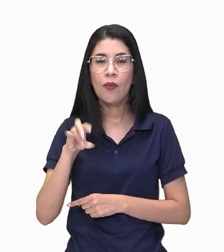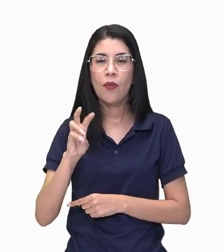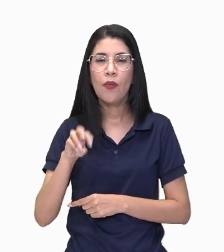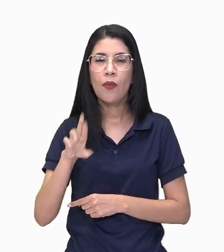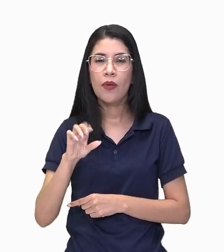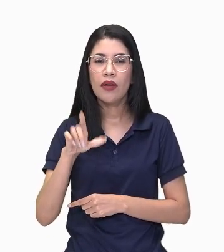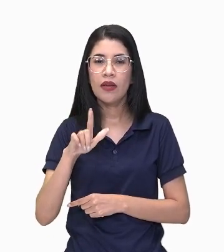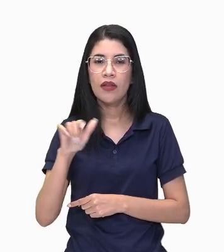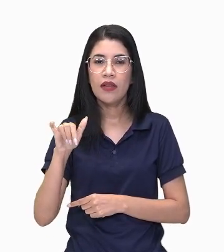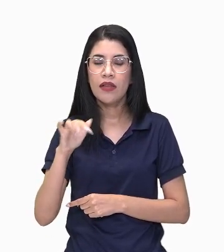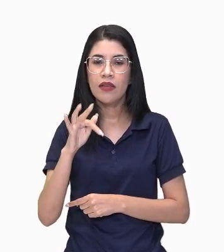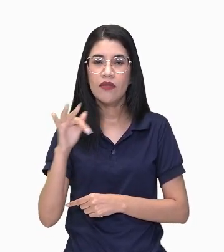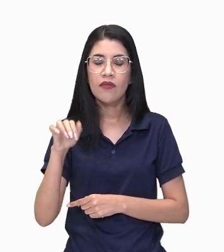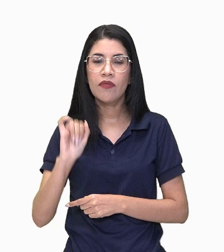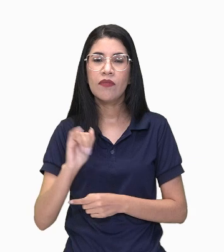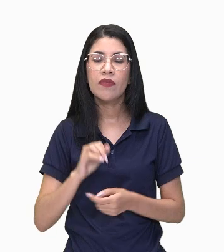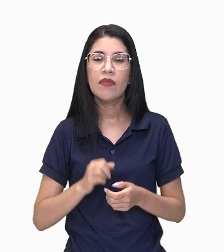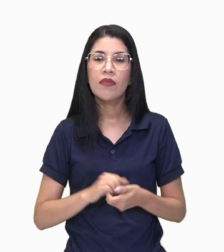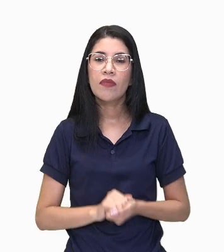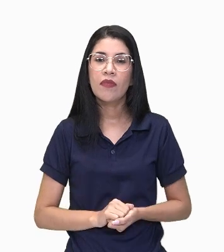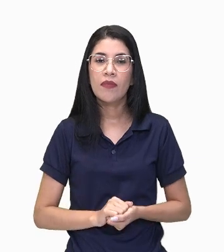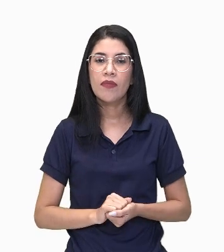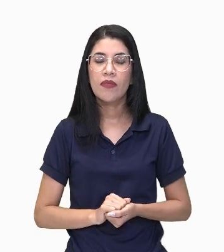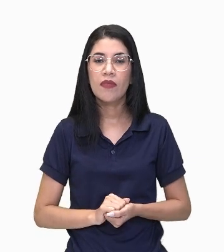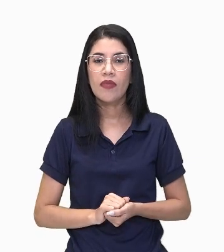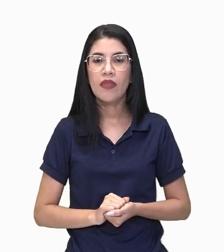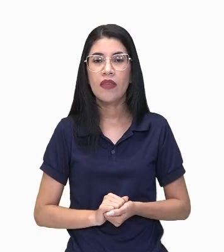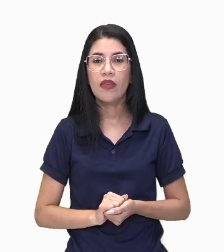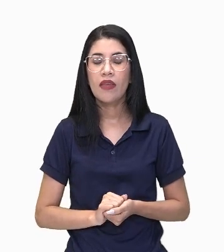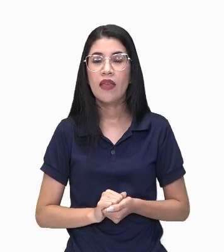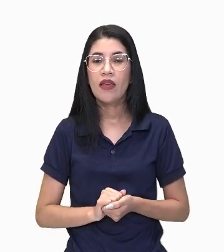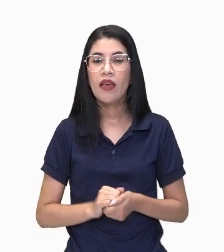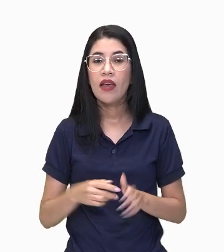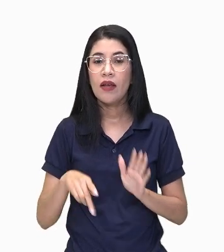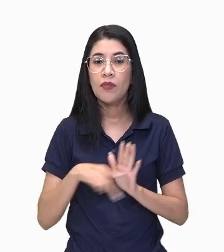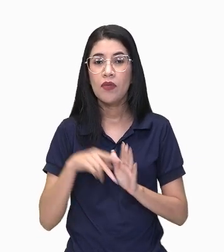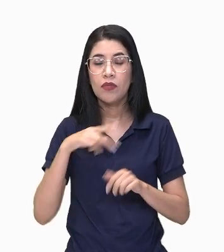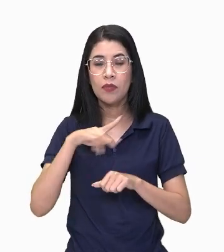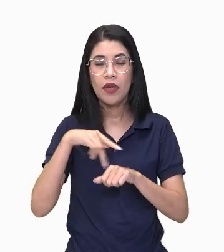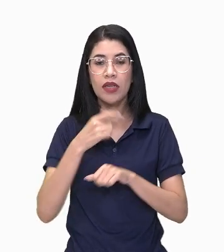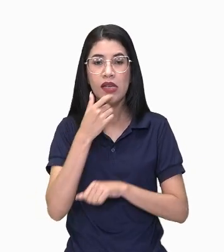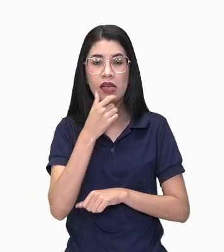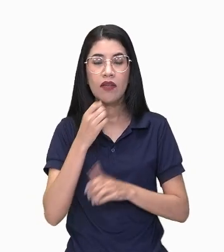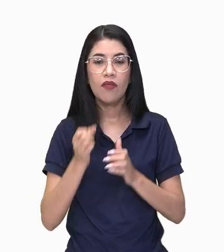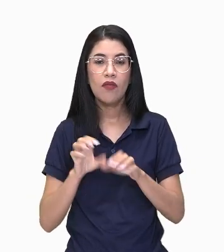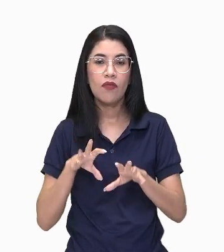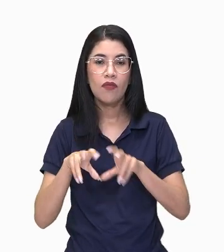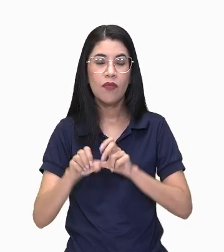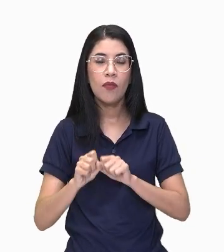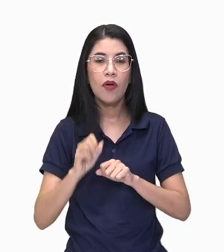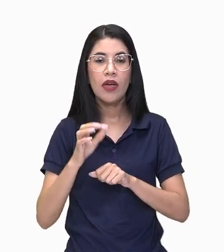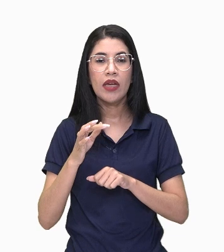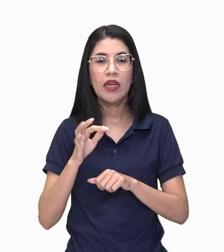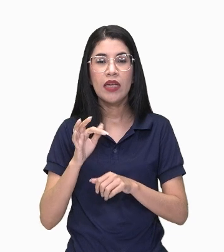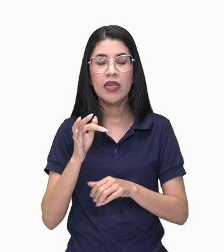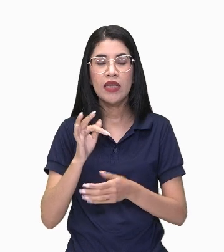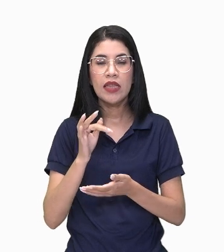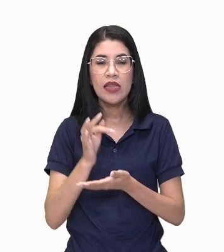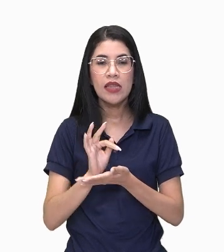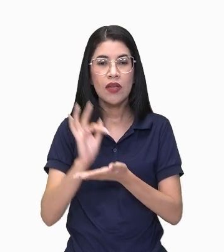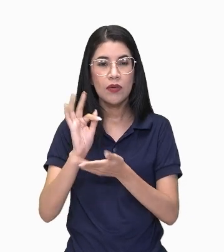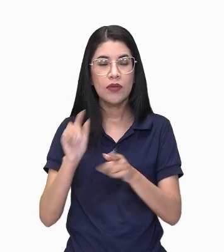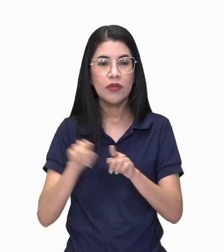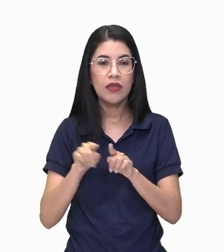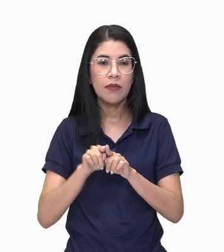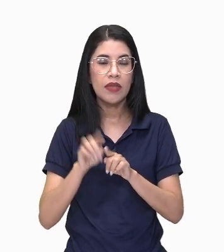nos anos de 1320 a 1384, era inglês e se formou em teologia na Universidade de Oxford. desde